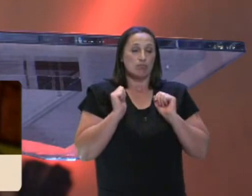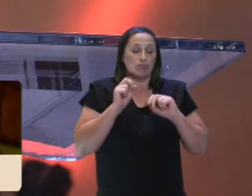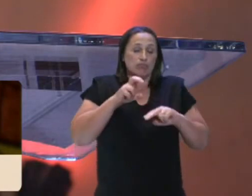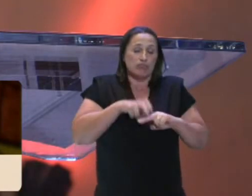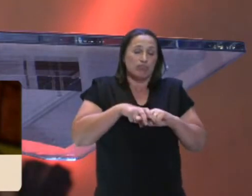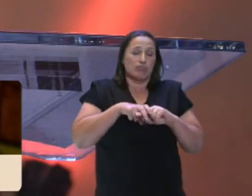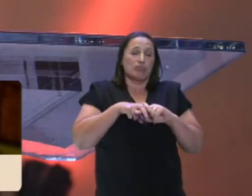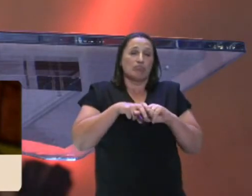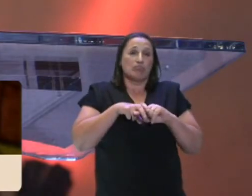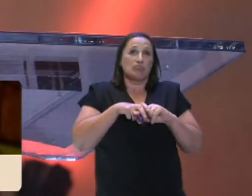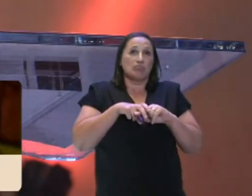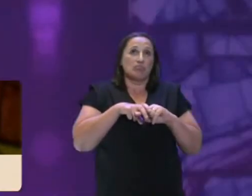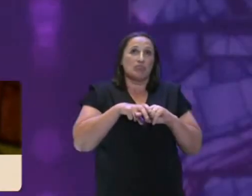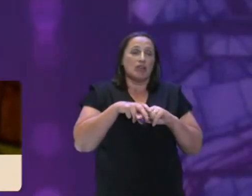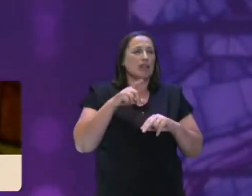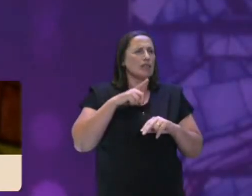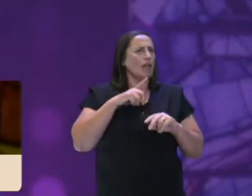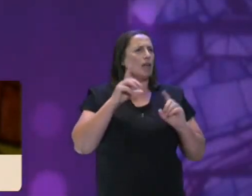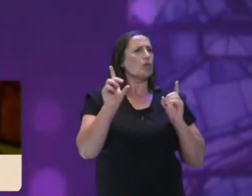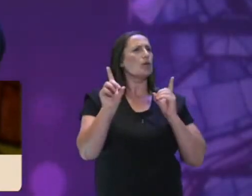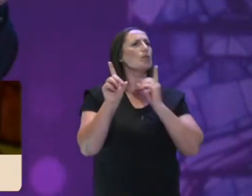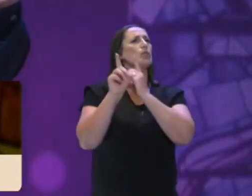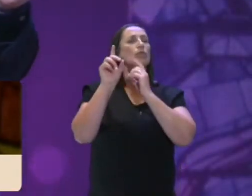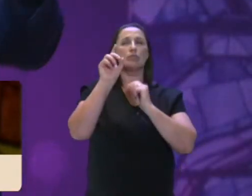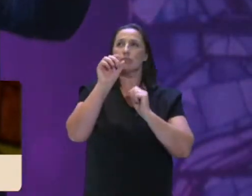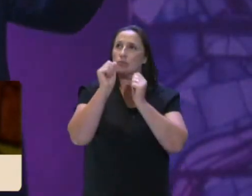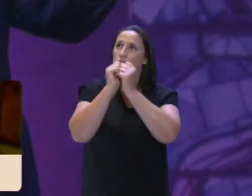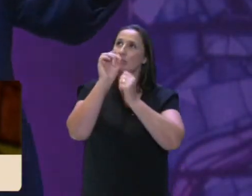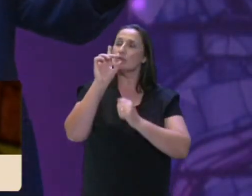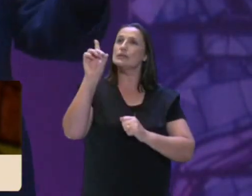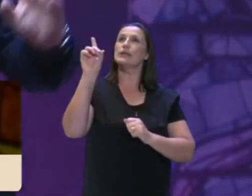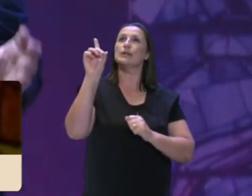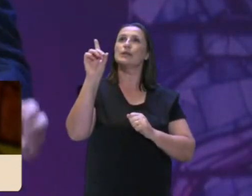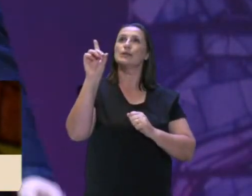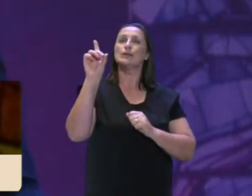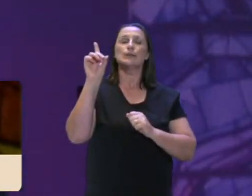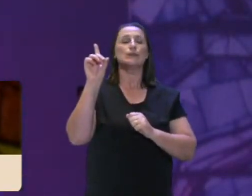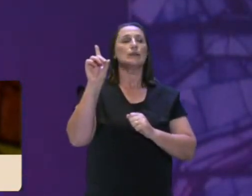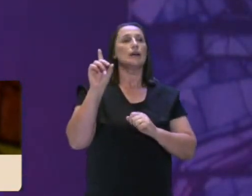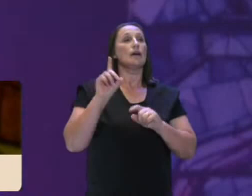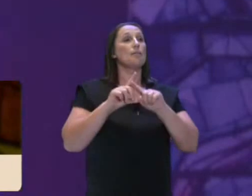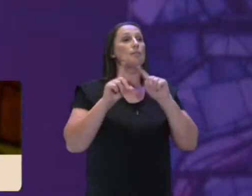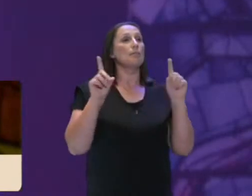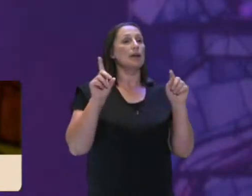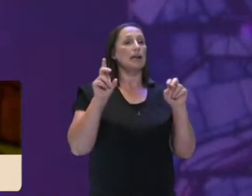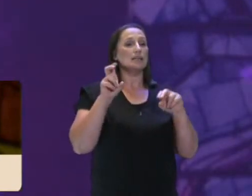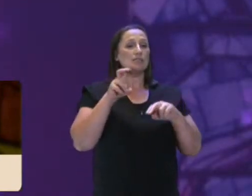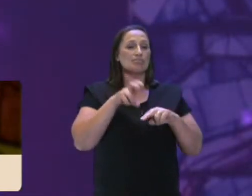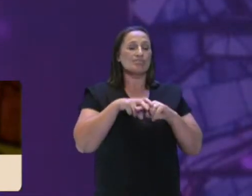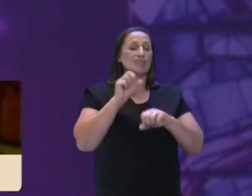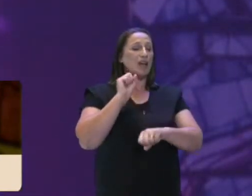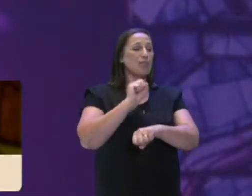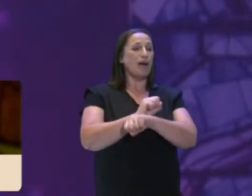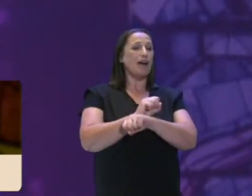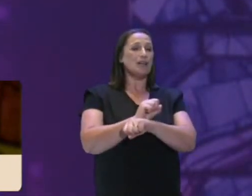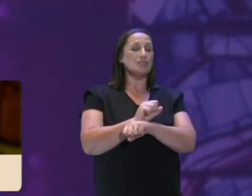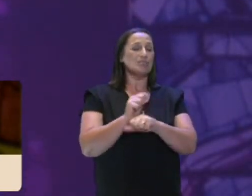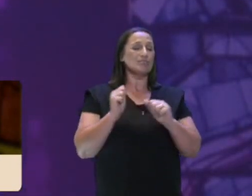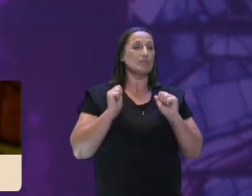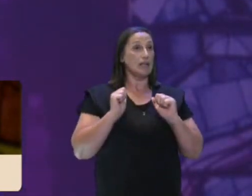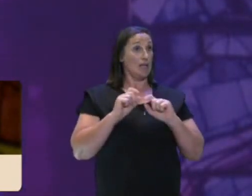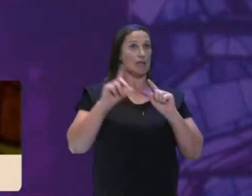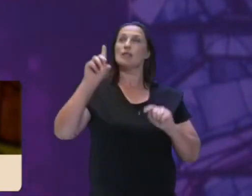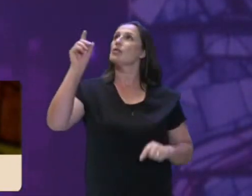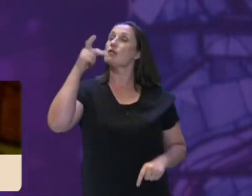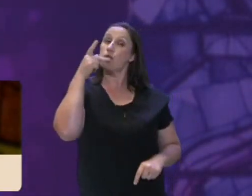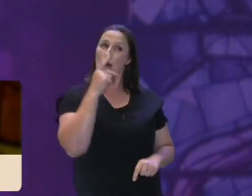a gente tem um encontro com Deus e ali a gente vai estar no refúgio do Altíssimo, mas Ele não vai lá apenas e diz, estou